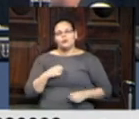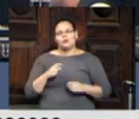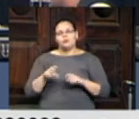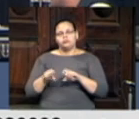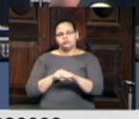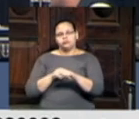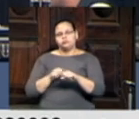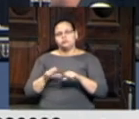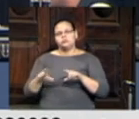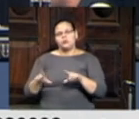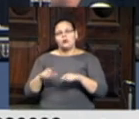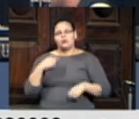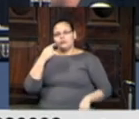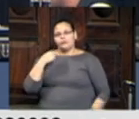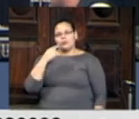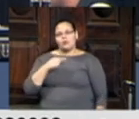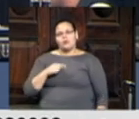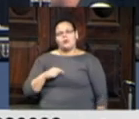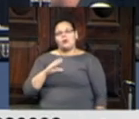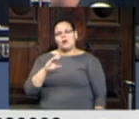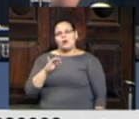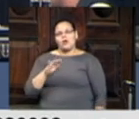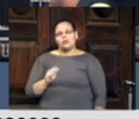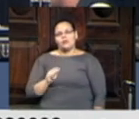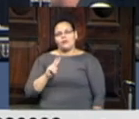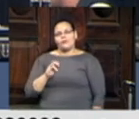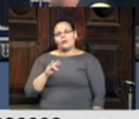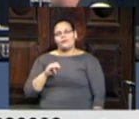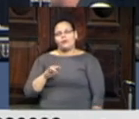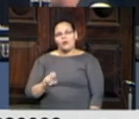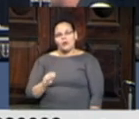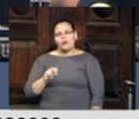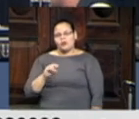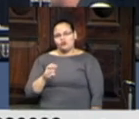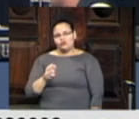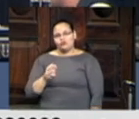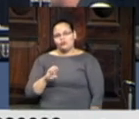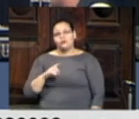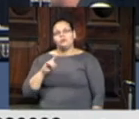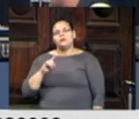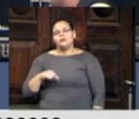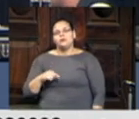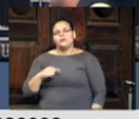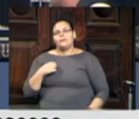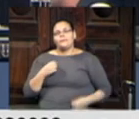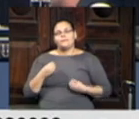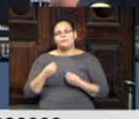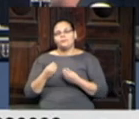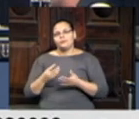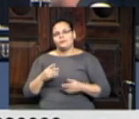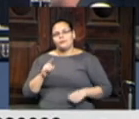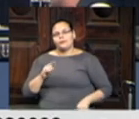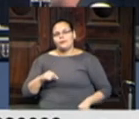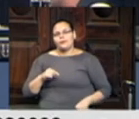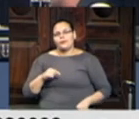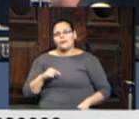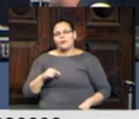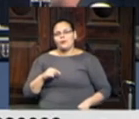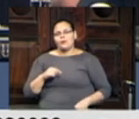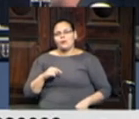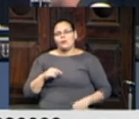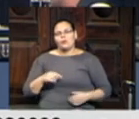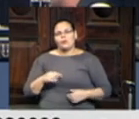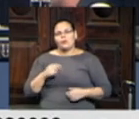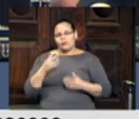à ilustríssima advogada Cátia Valverde Junqueira. Parecer da Comissão de Normas Internas e Proposições